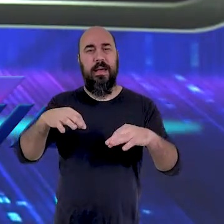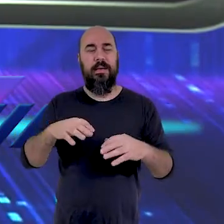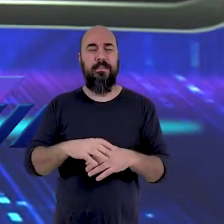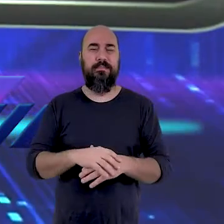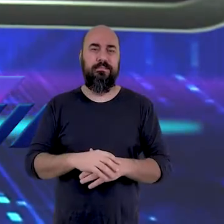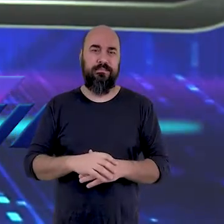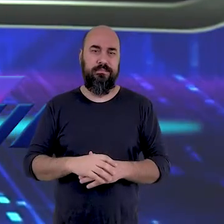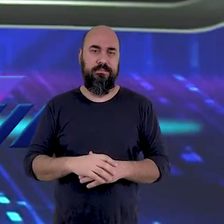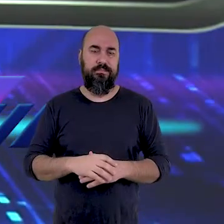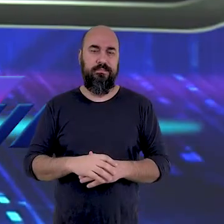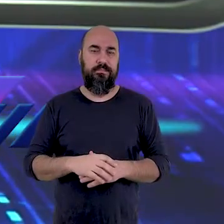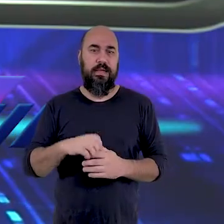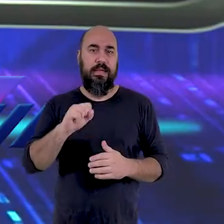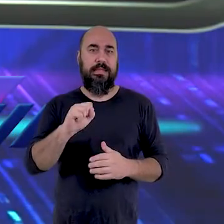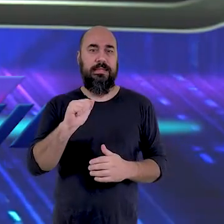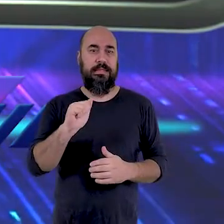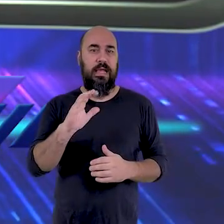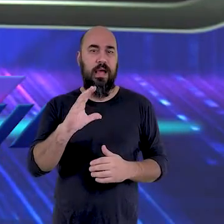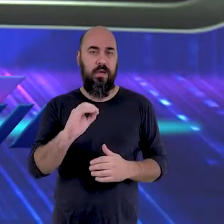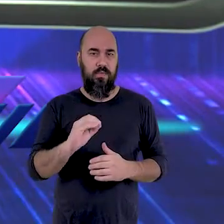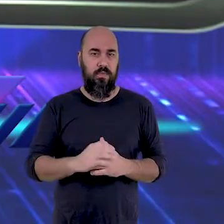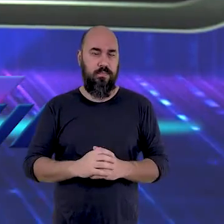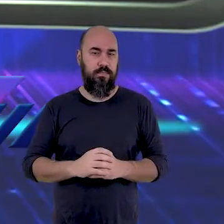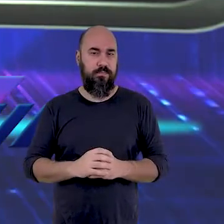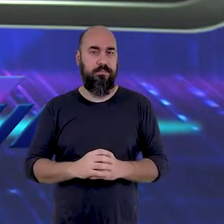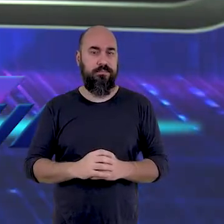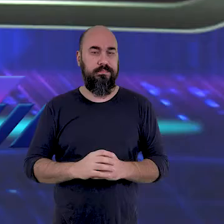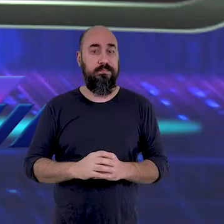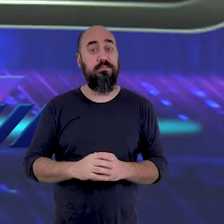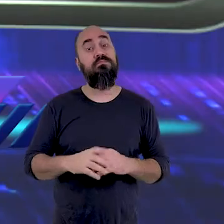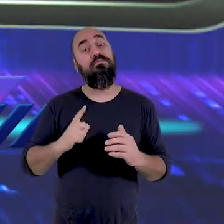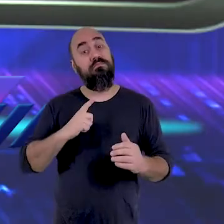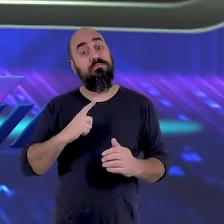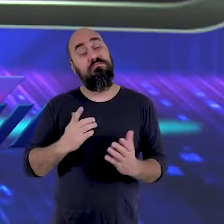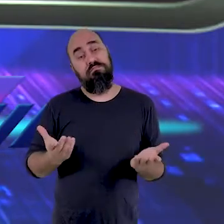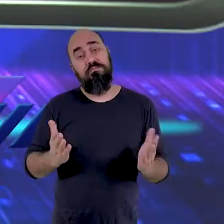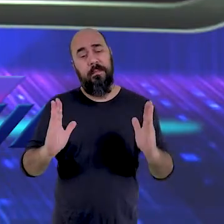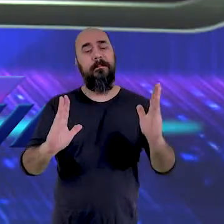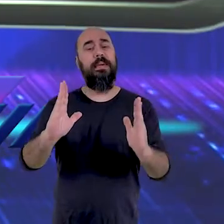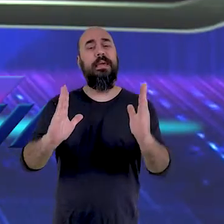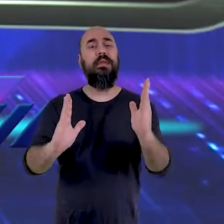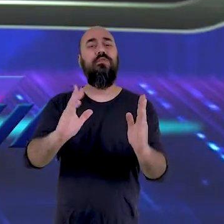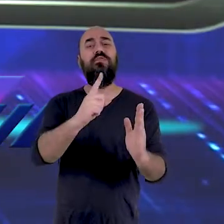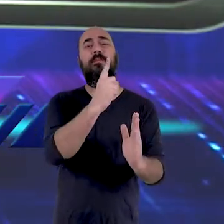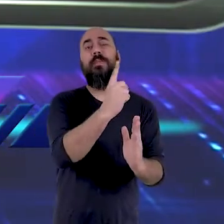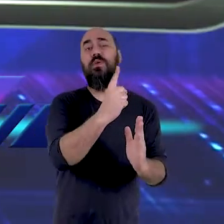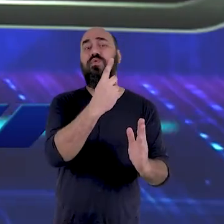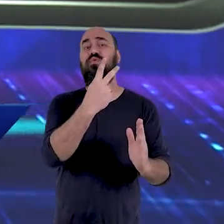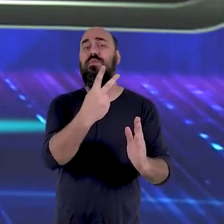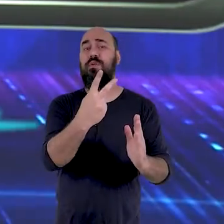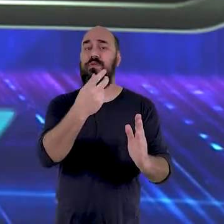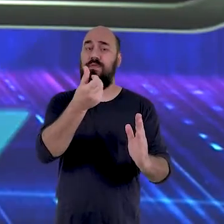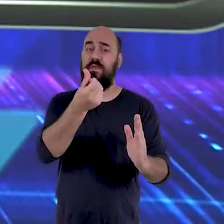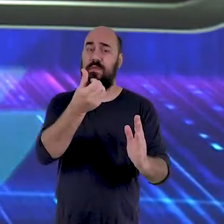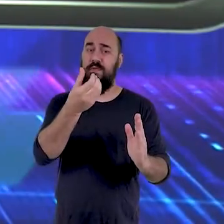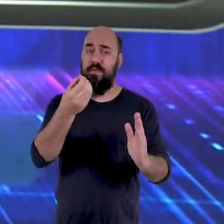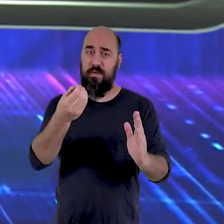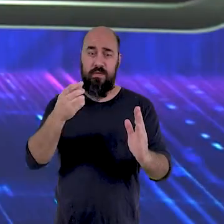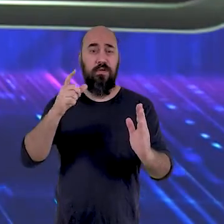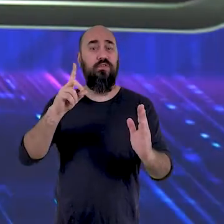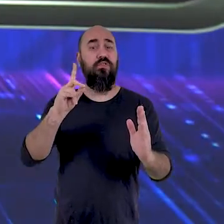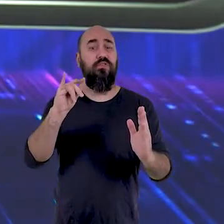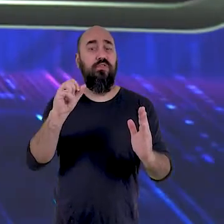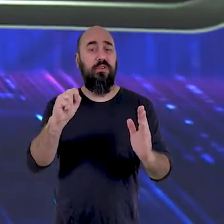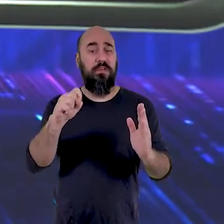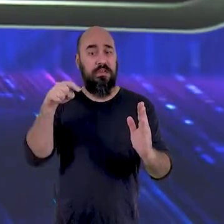que haveria um período de 1260 dias, onde essas 2 testemunhas